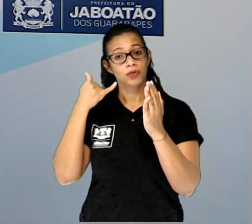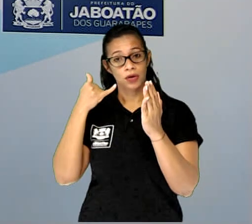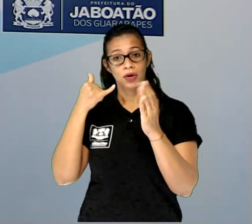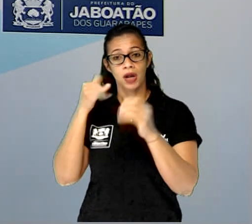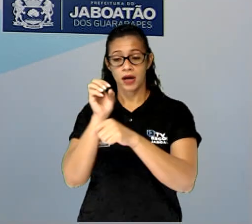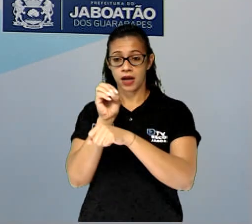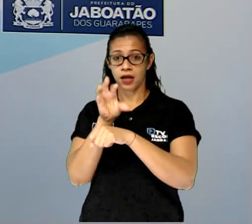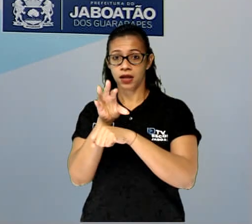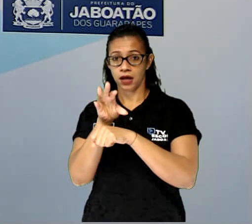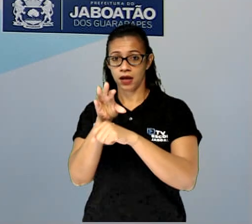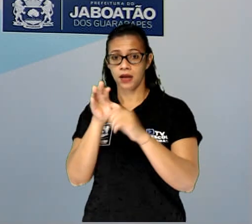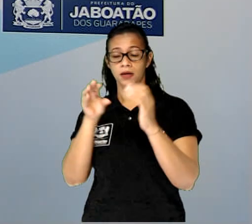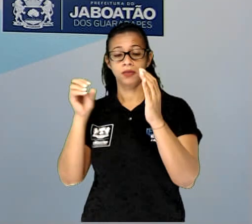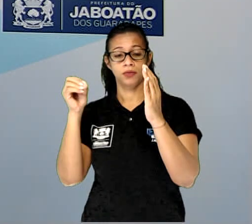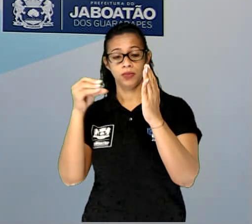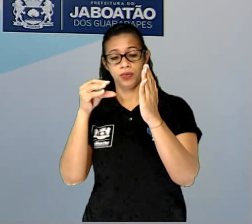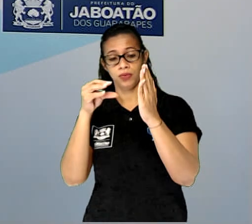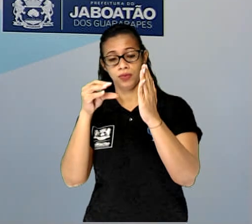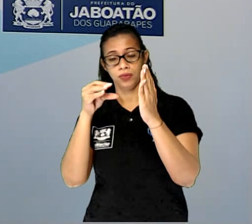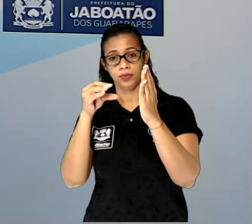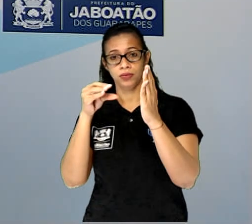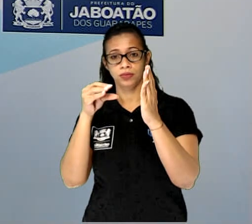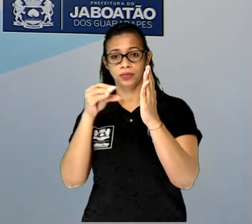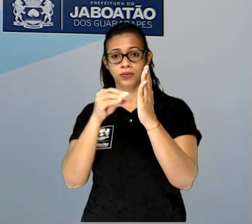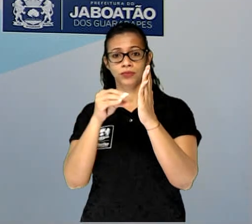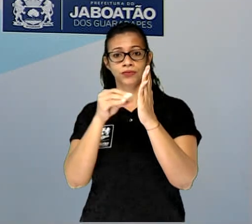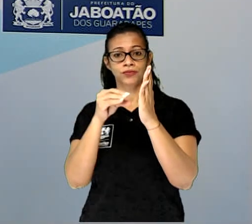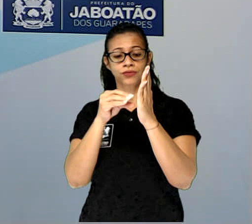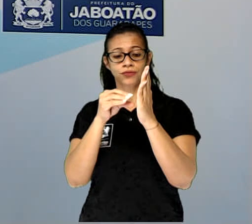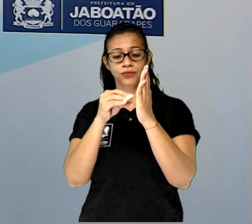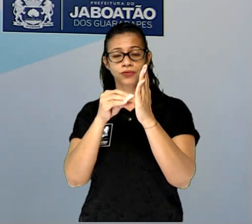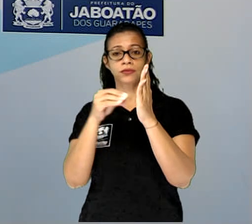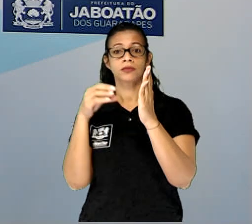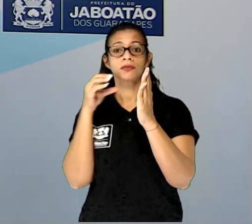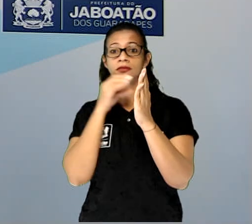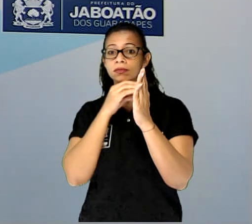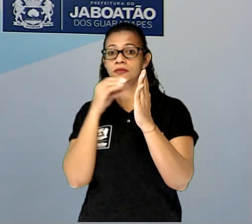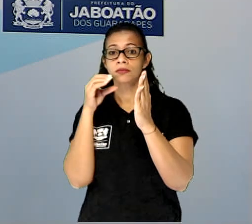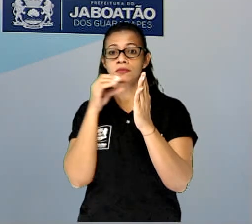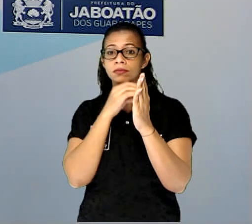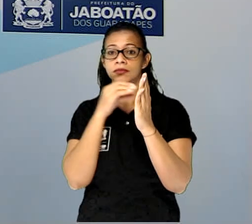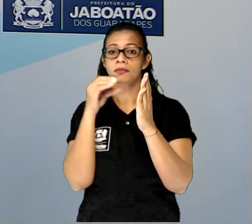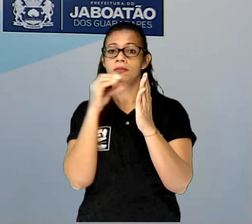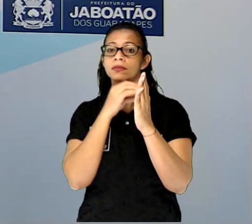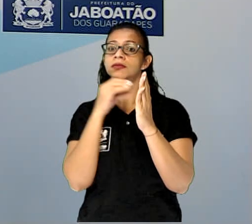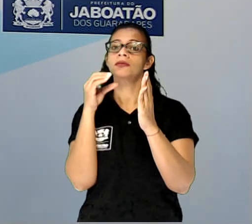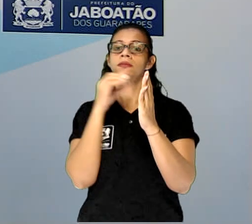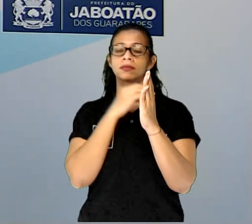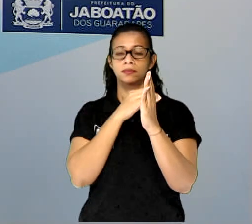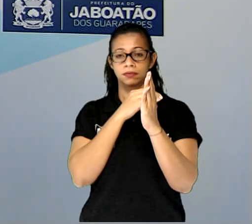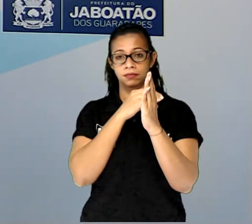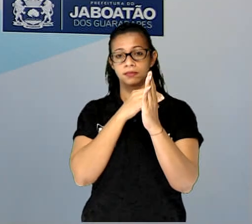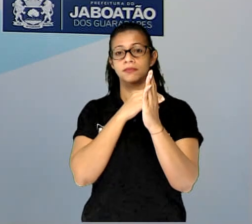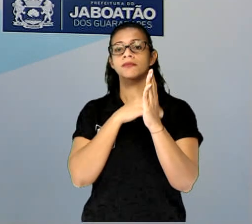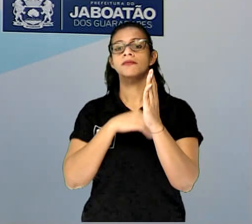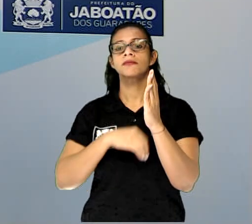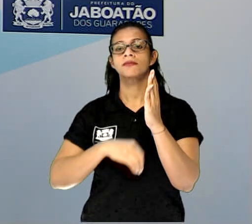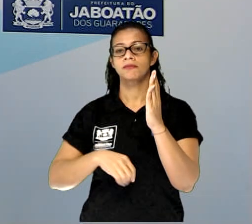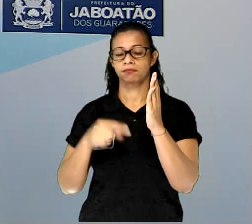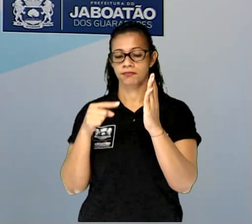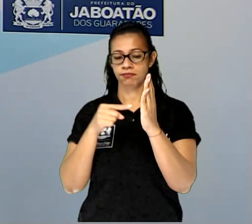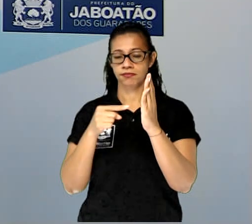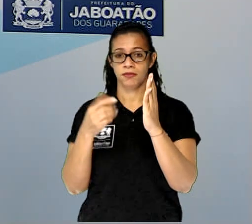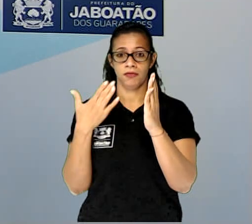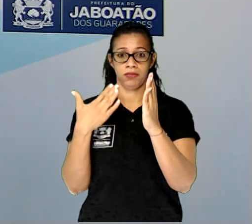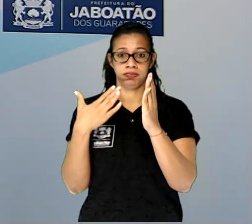alguns segundos ali perto da sua mão com a lanterna ligada, a quantidade de energia vai ser a mesma, que é a mesma lanterna, o mesmo celular, mas o calor